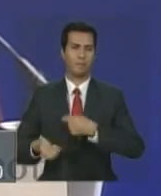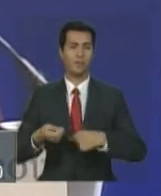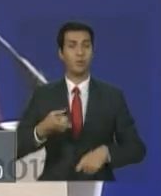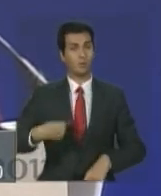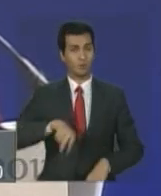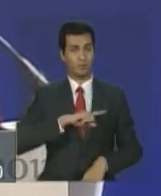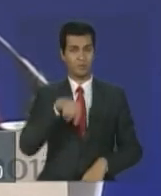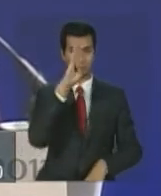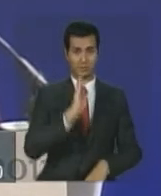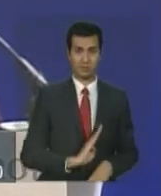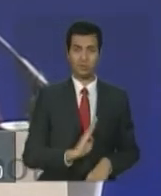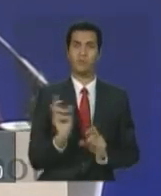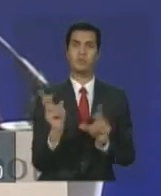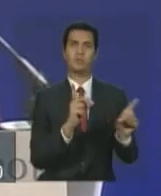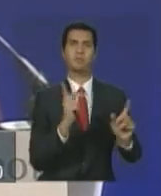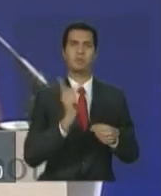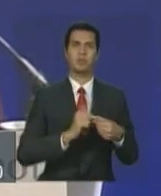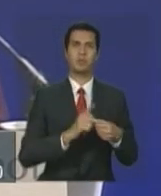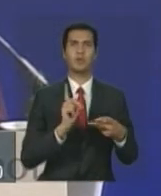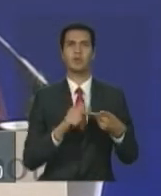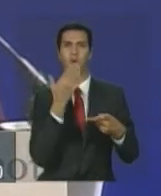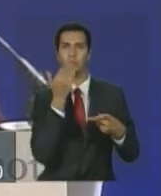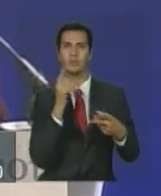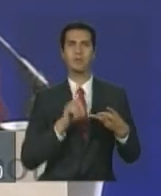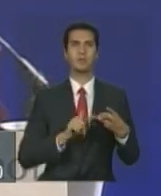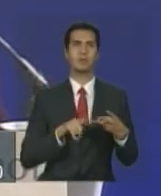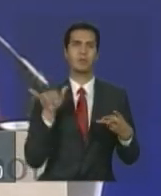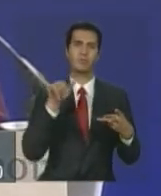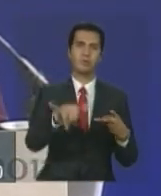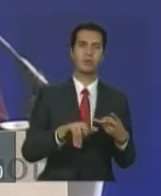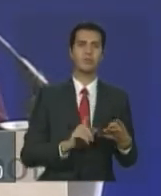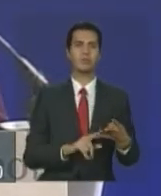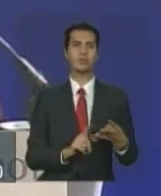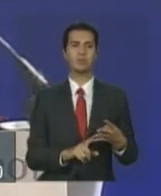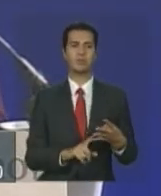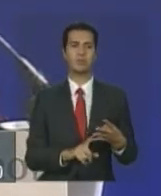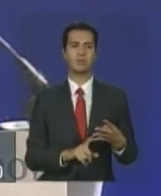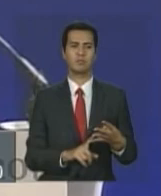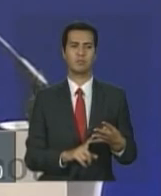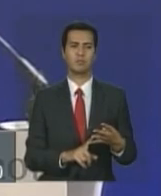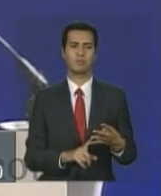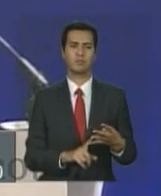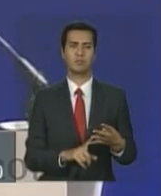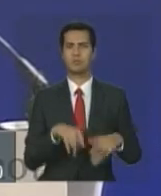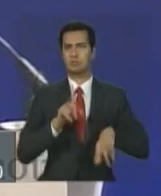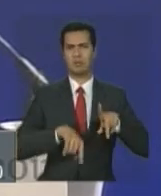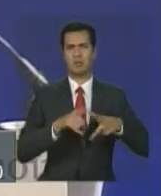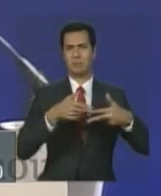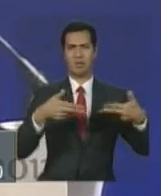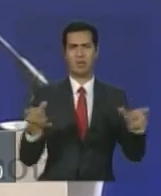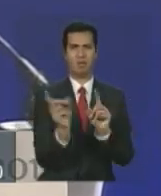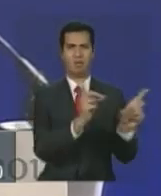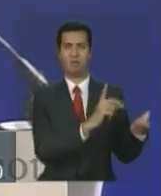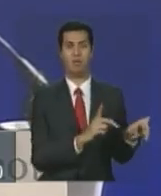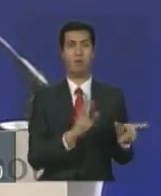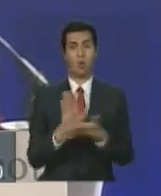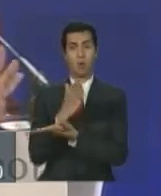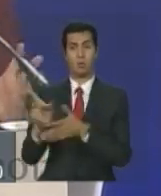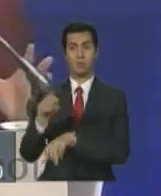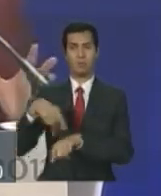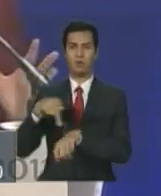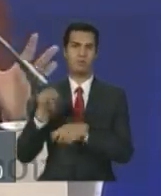alimento, minério, petróleo, avião, né? Nós vendemos uma opção de coisa. Tem países que não, só